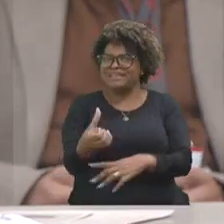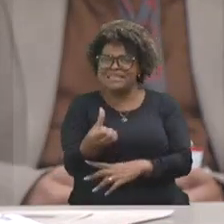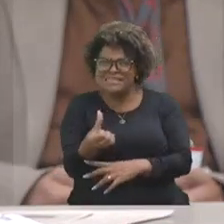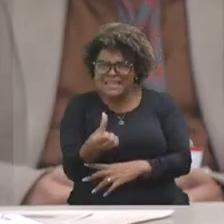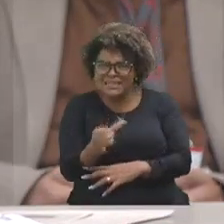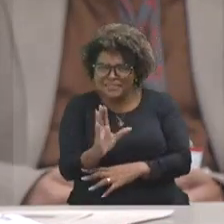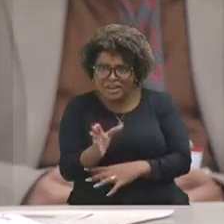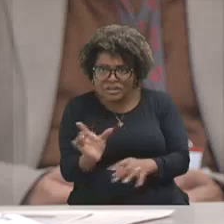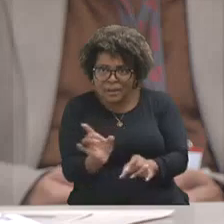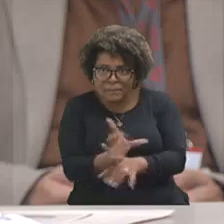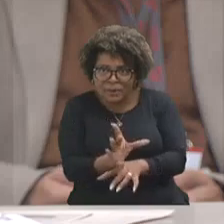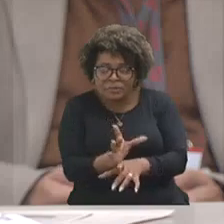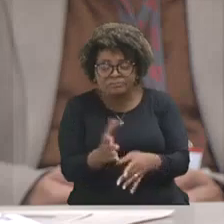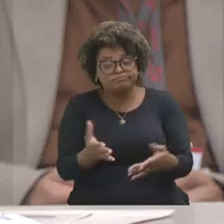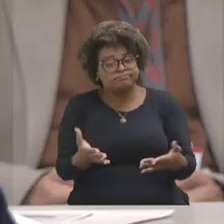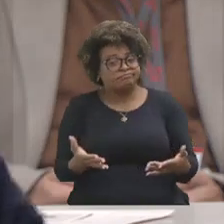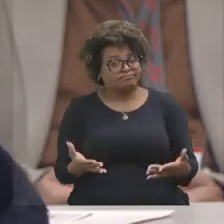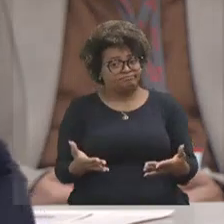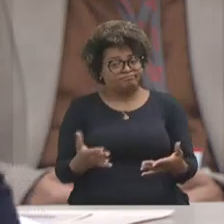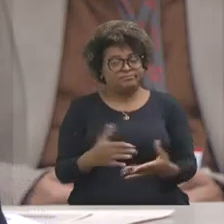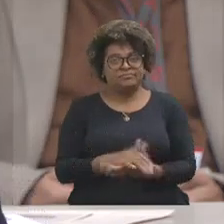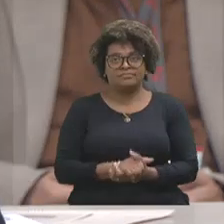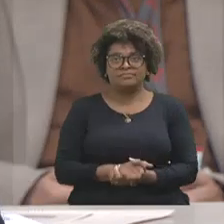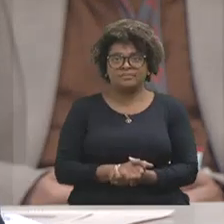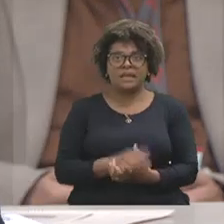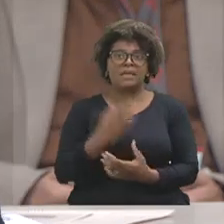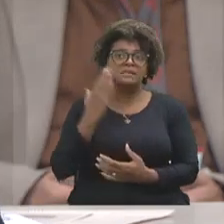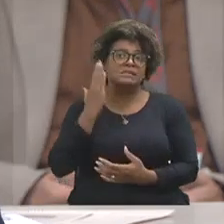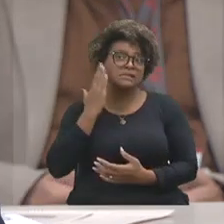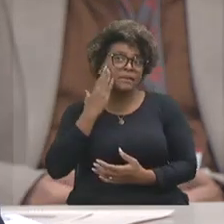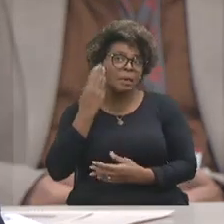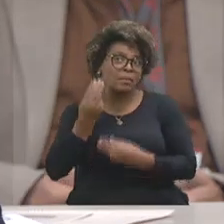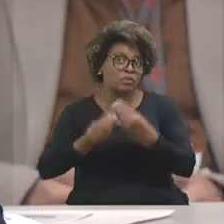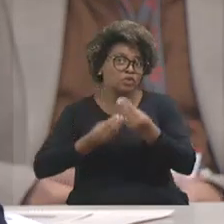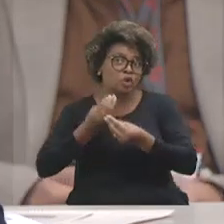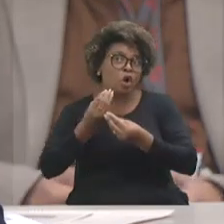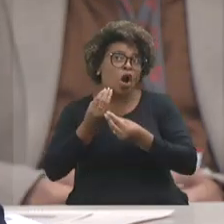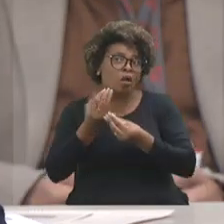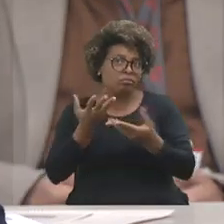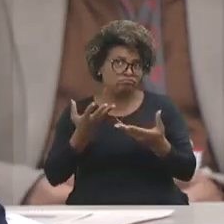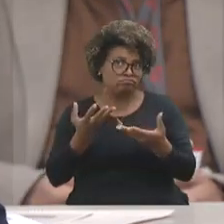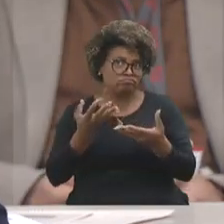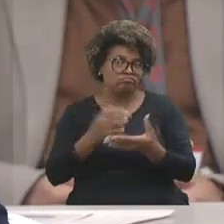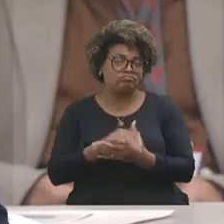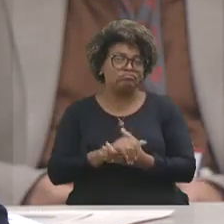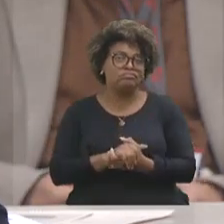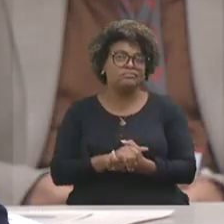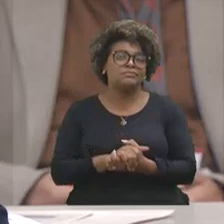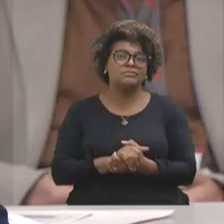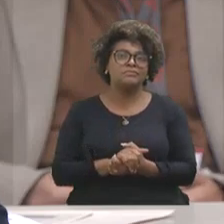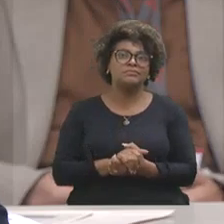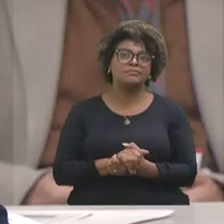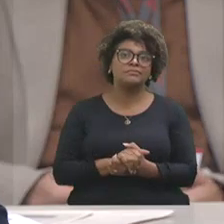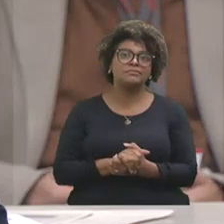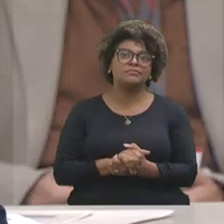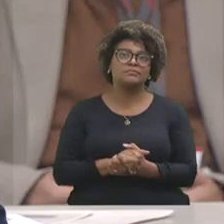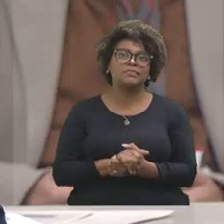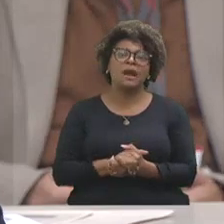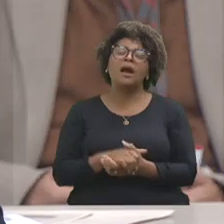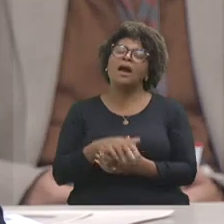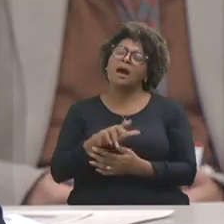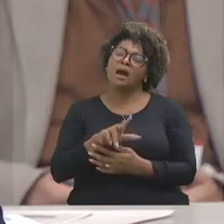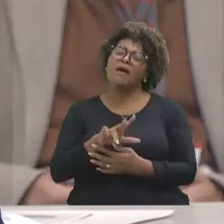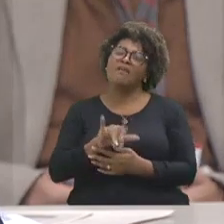a partir daí Deputado saberemos o buraco e aí nós vamos É nos